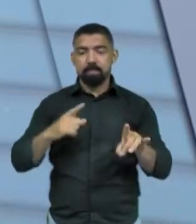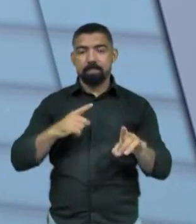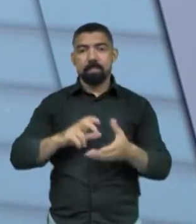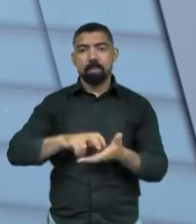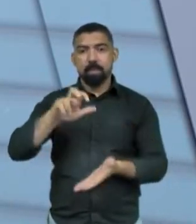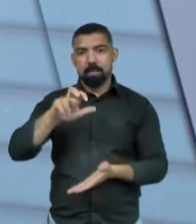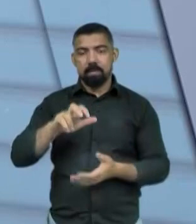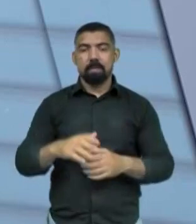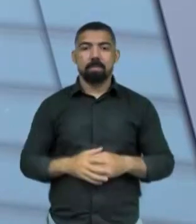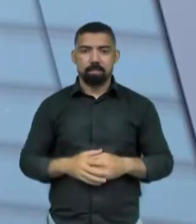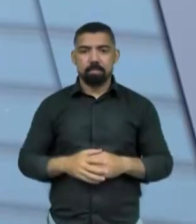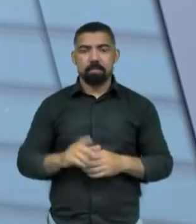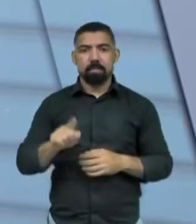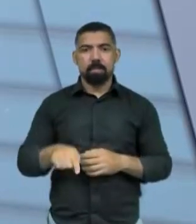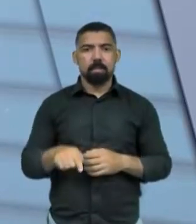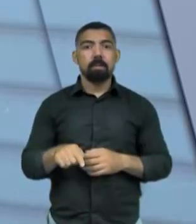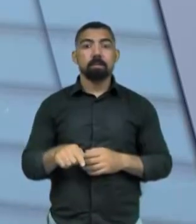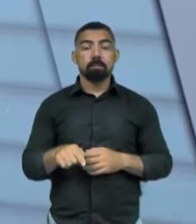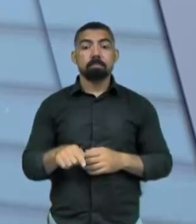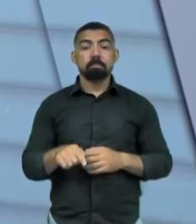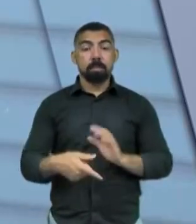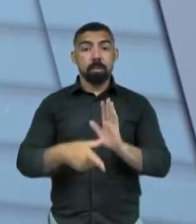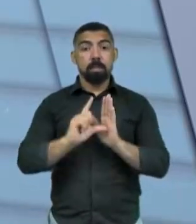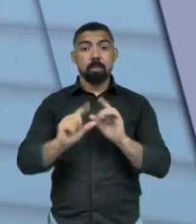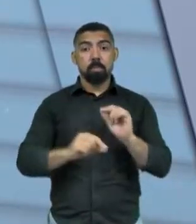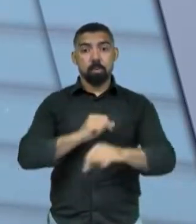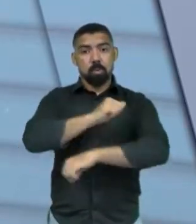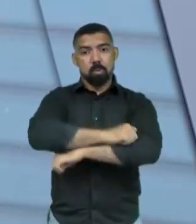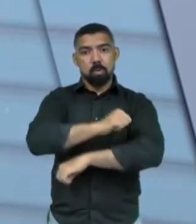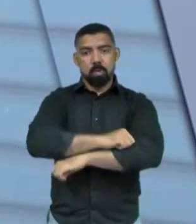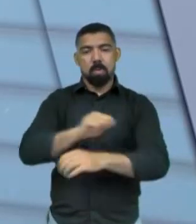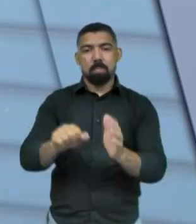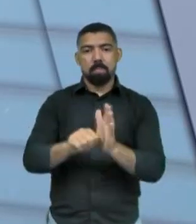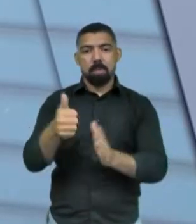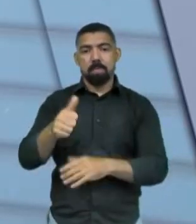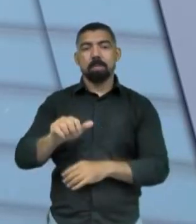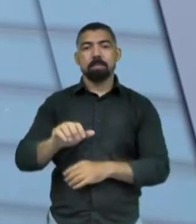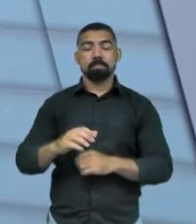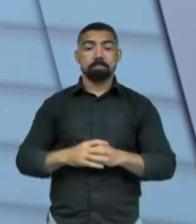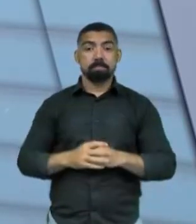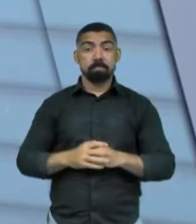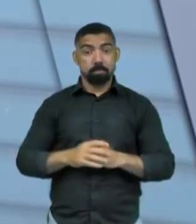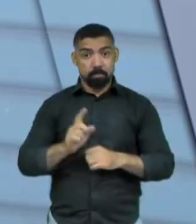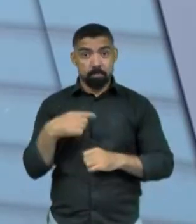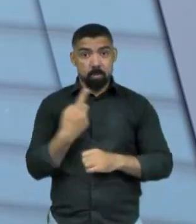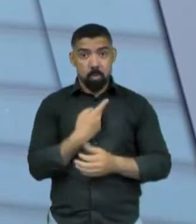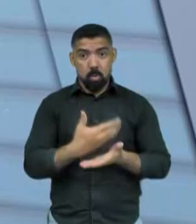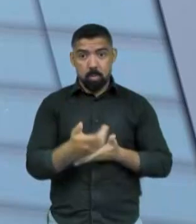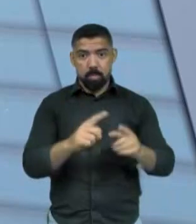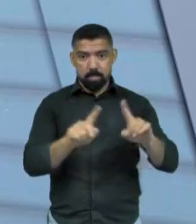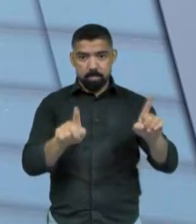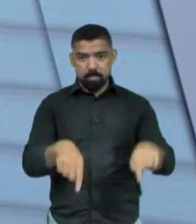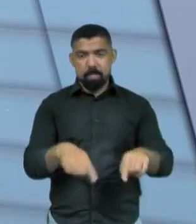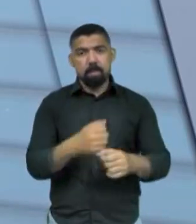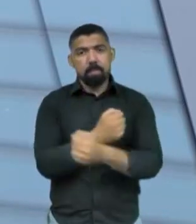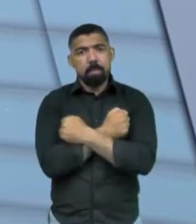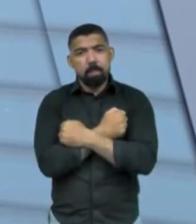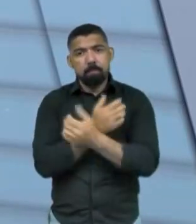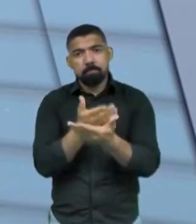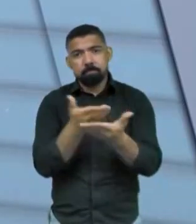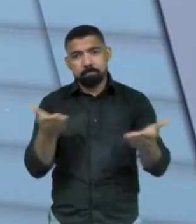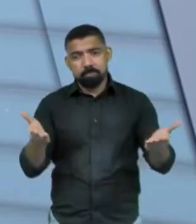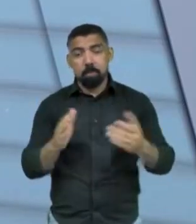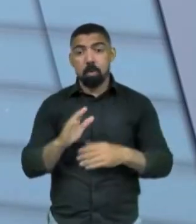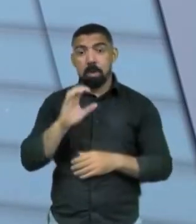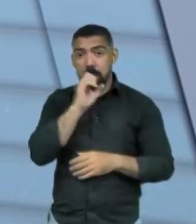manhã, antecedendo ao jornal Primeiro Expediente. Está no ar o programa e eu quero abraçar você, final de